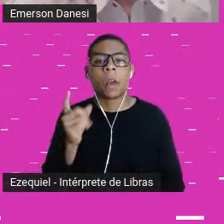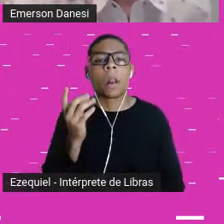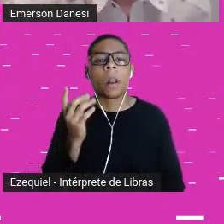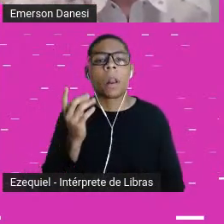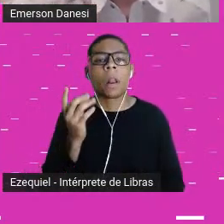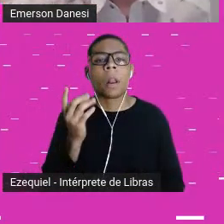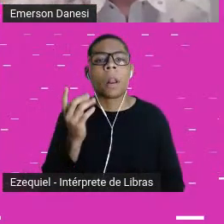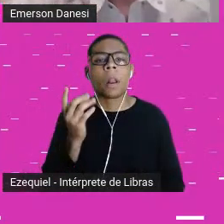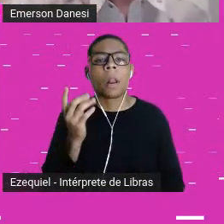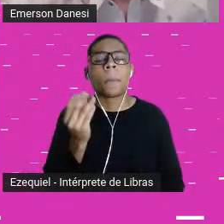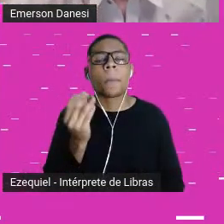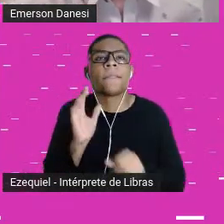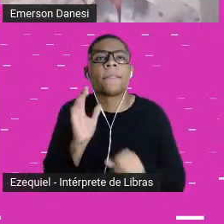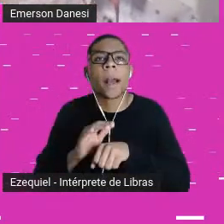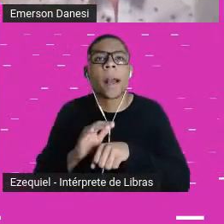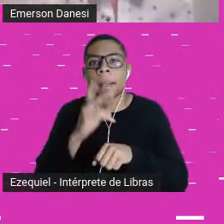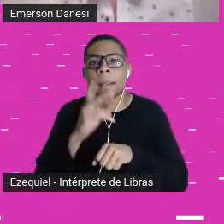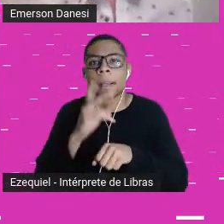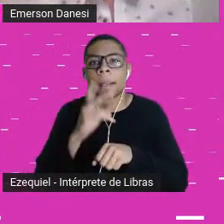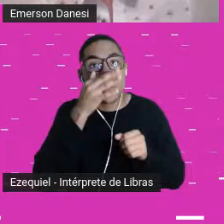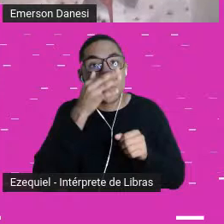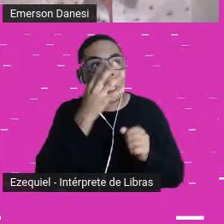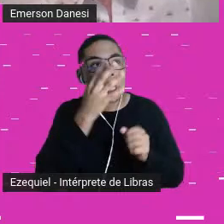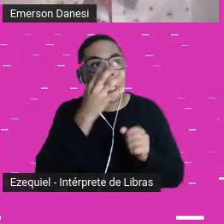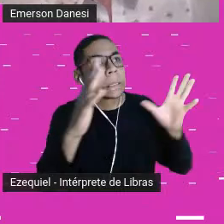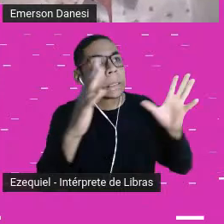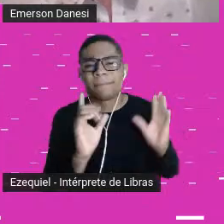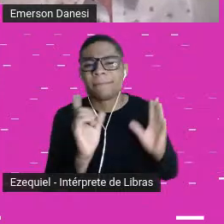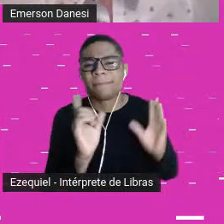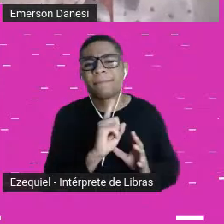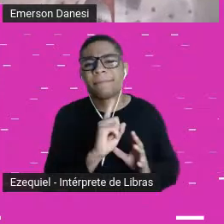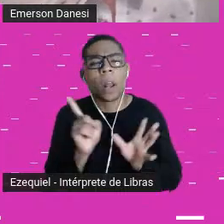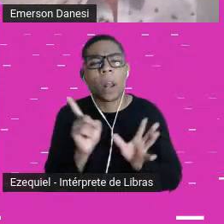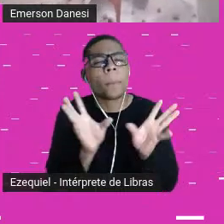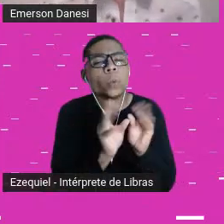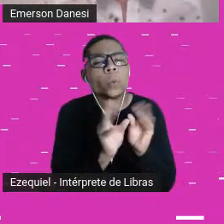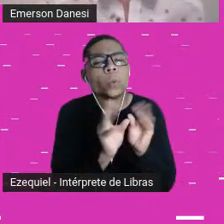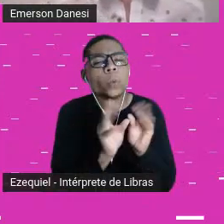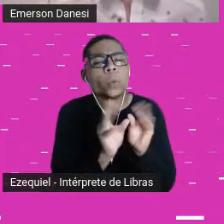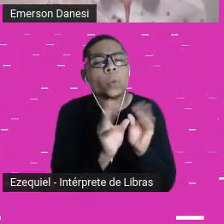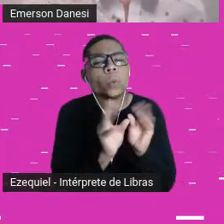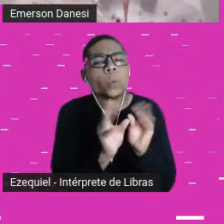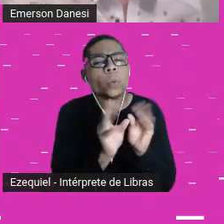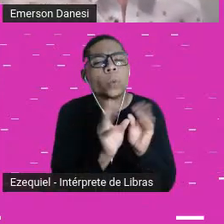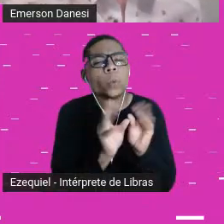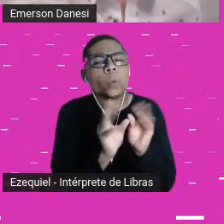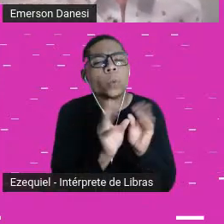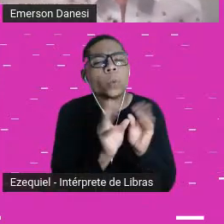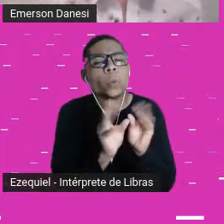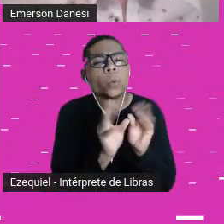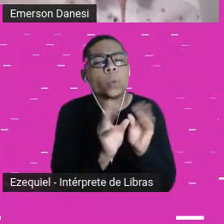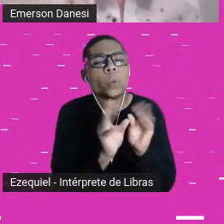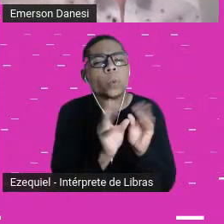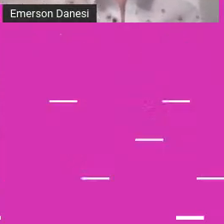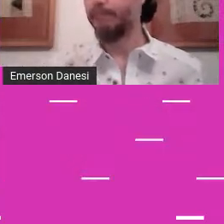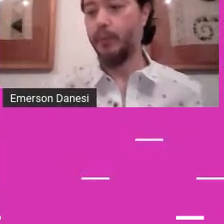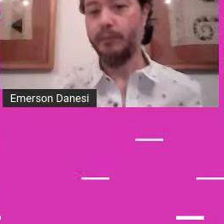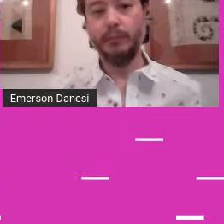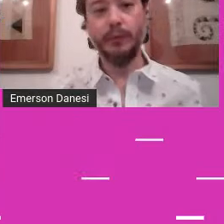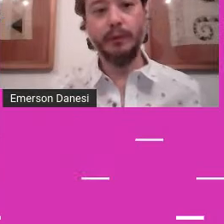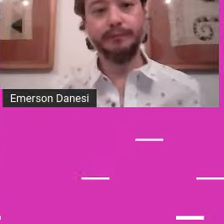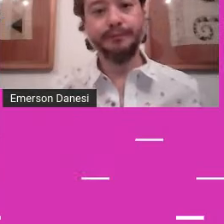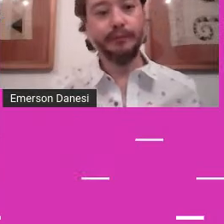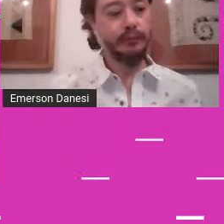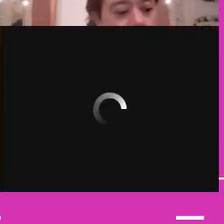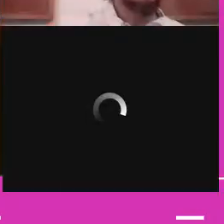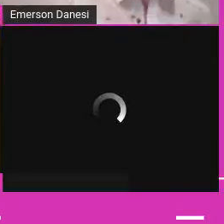era muito seco e muito sintético já. Eu lembrei uma outra referência também que eu acabei não falando, que a gente não falou, mas